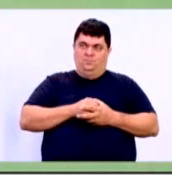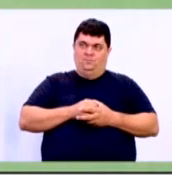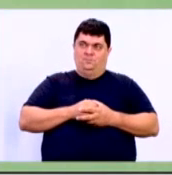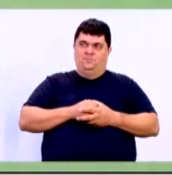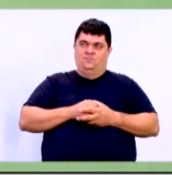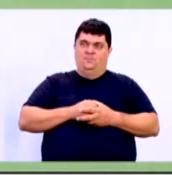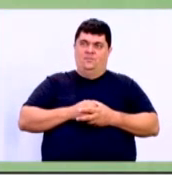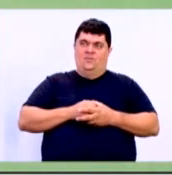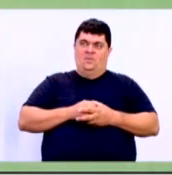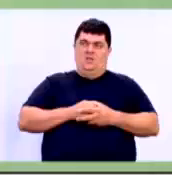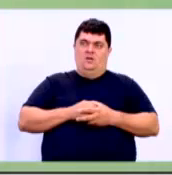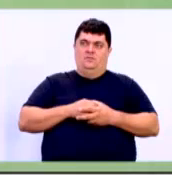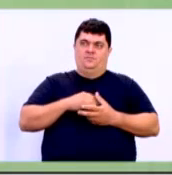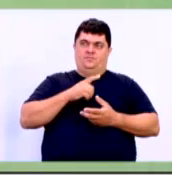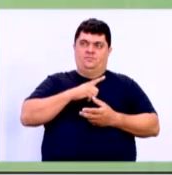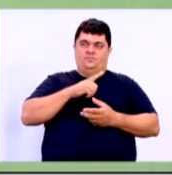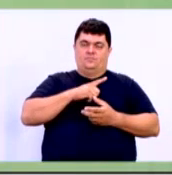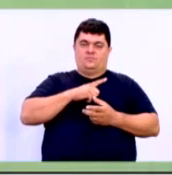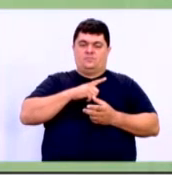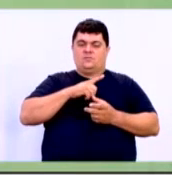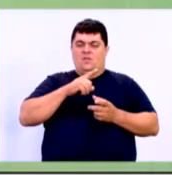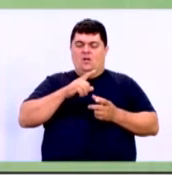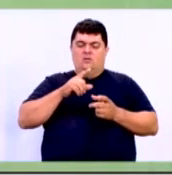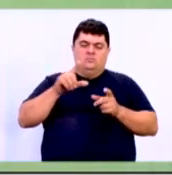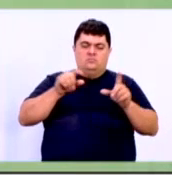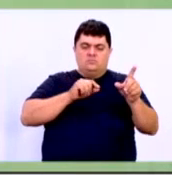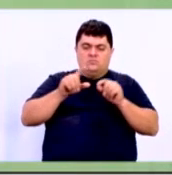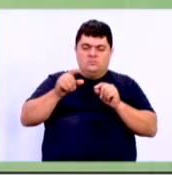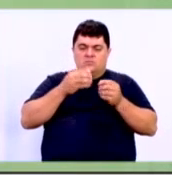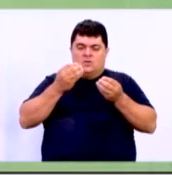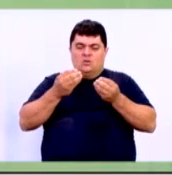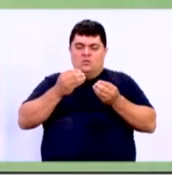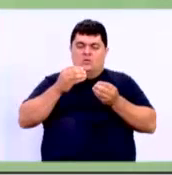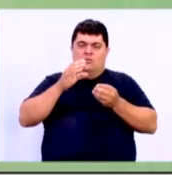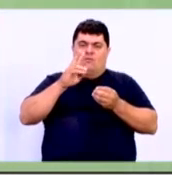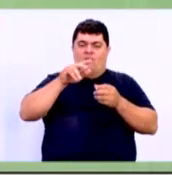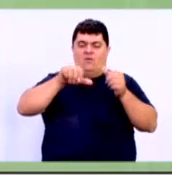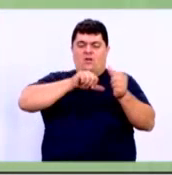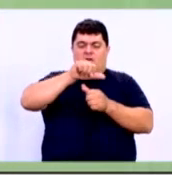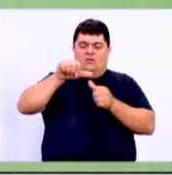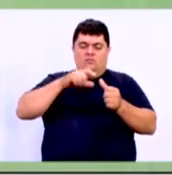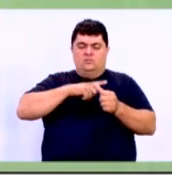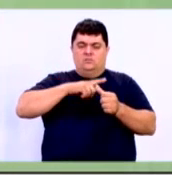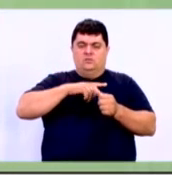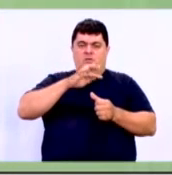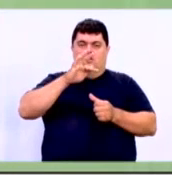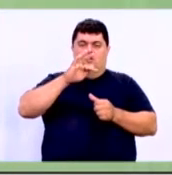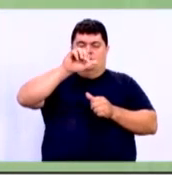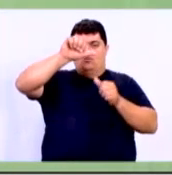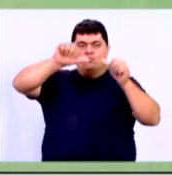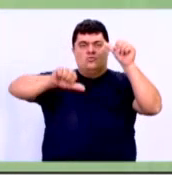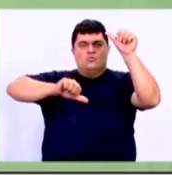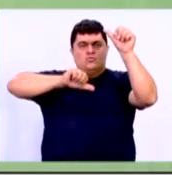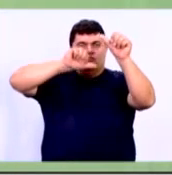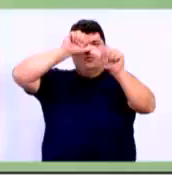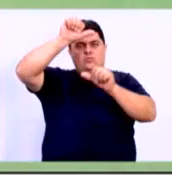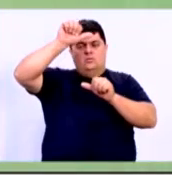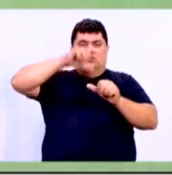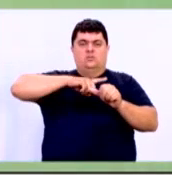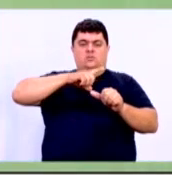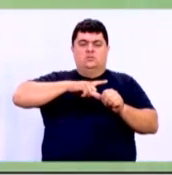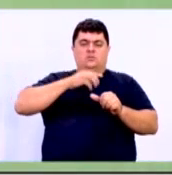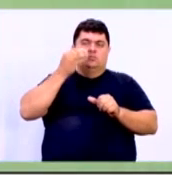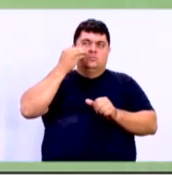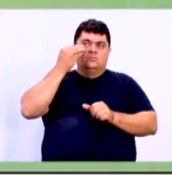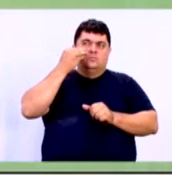Custeio variável. Então, no processo de seleção e produção do sistema de custeio variável, os fluxos dos componentes dos custos de